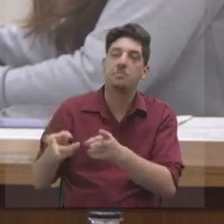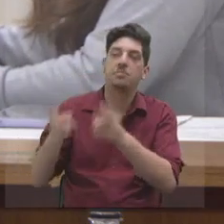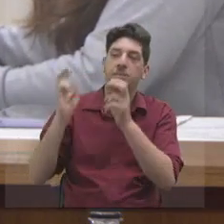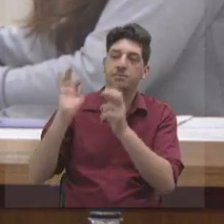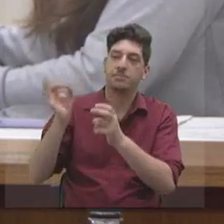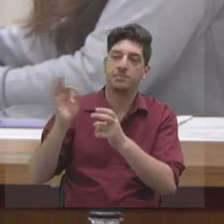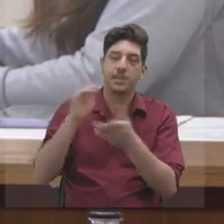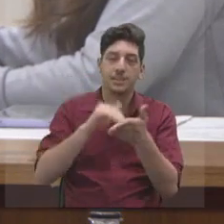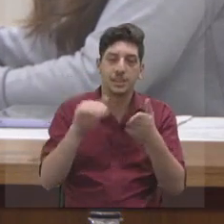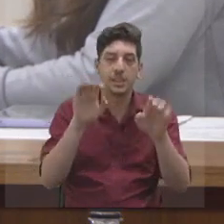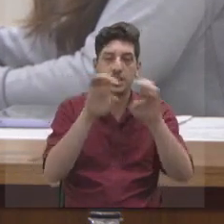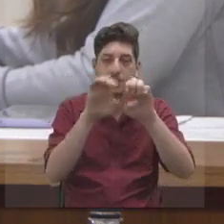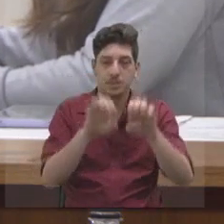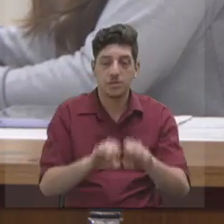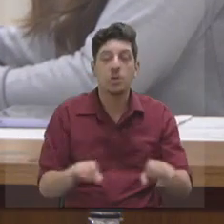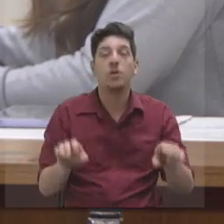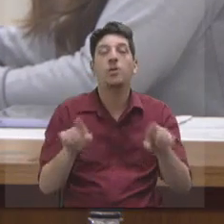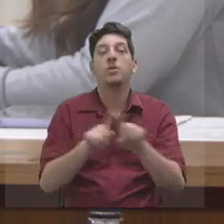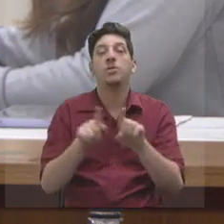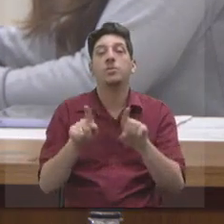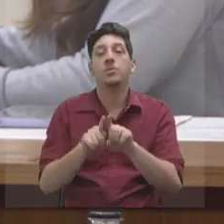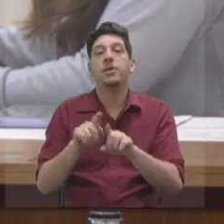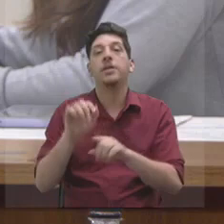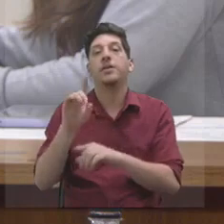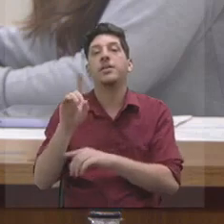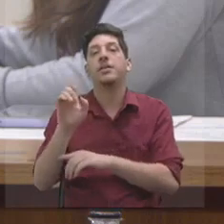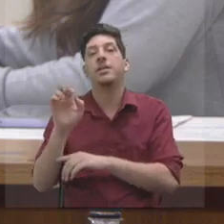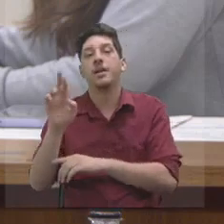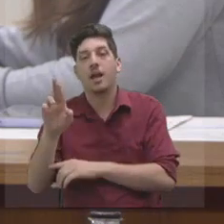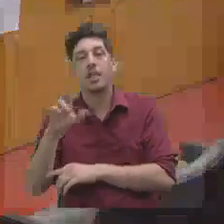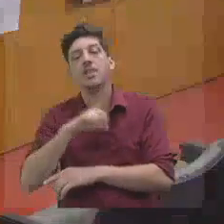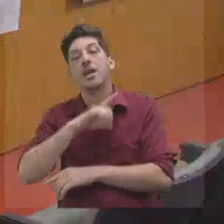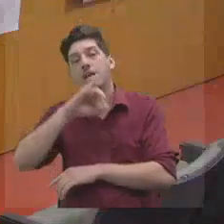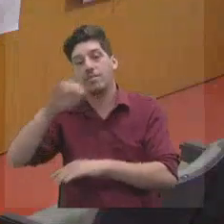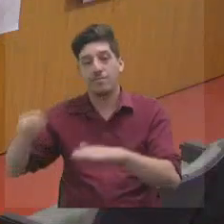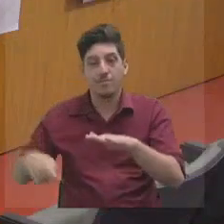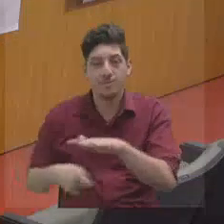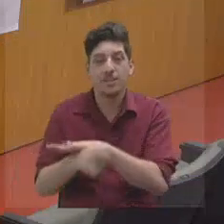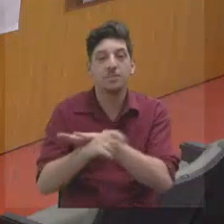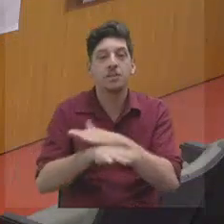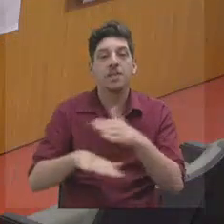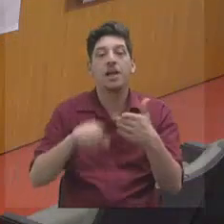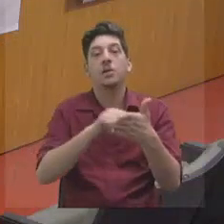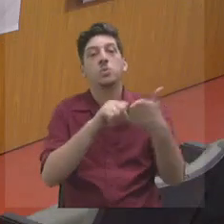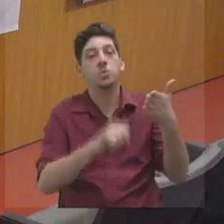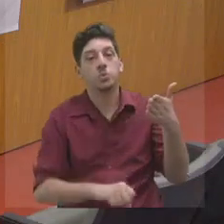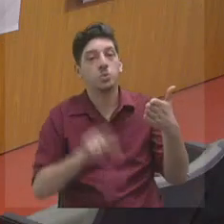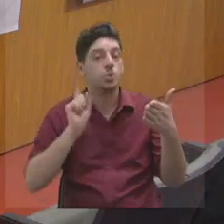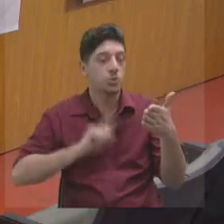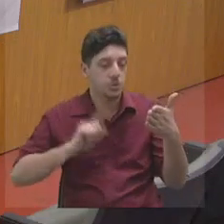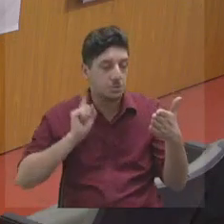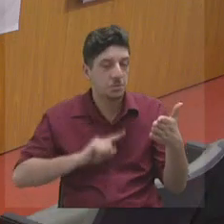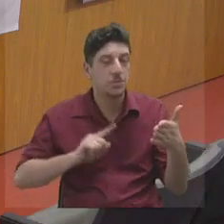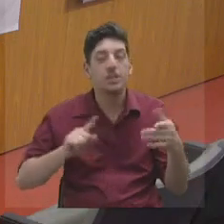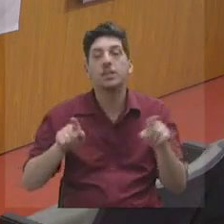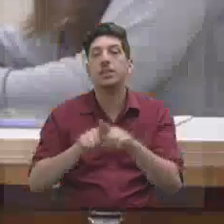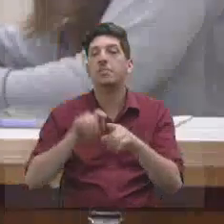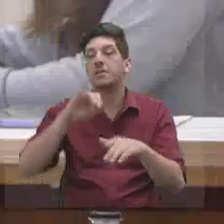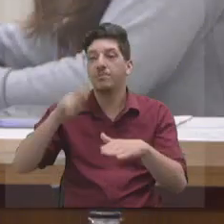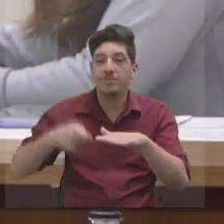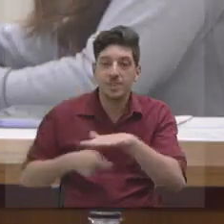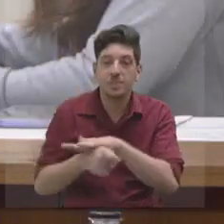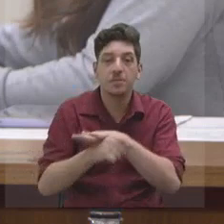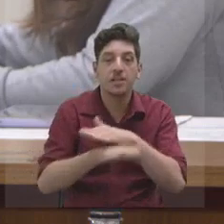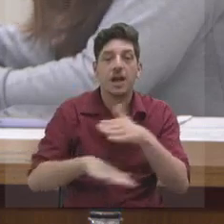infraestrutura junto com Dr tem feito investimento Sim eu sou de minas né investimentos lá no Triângulo